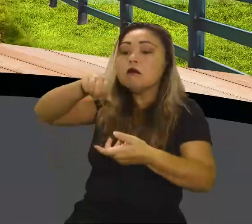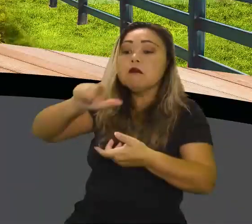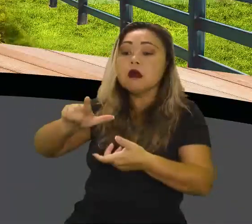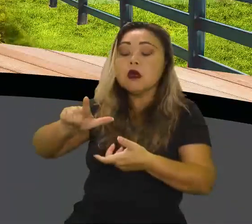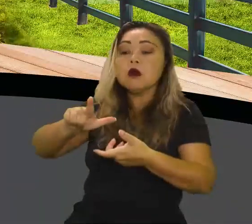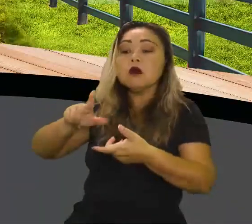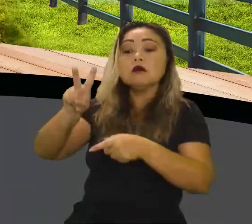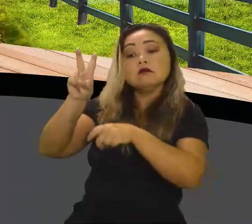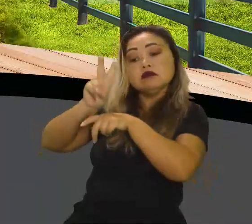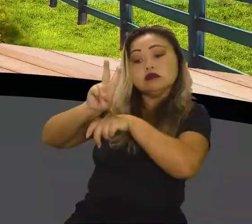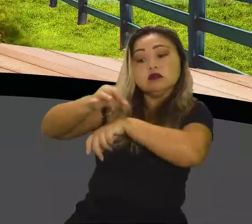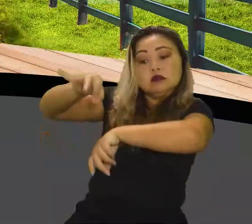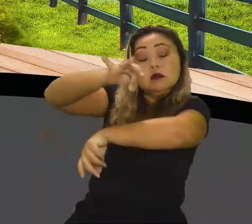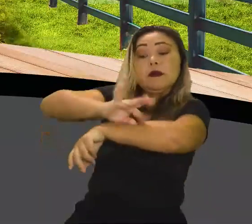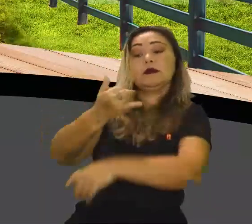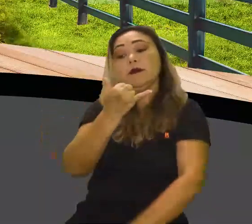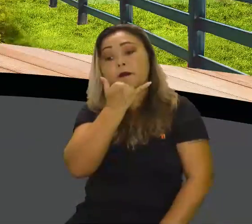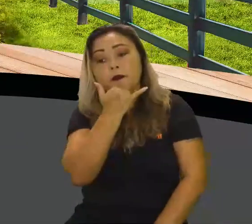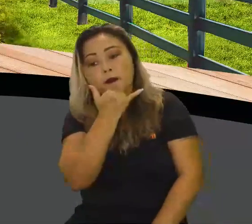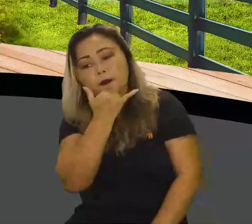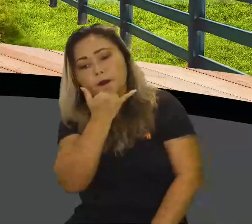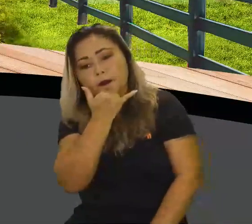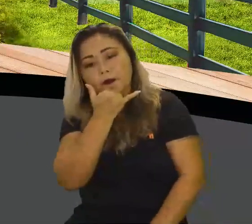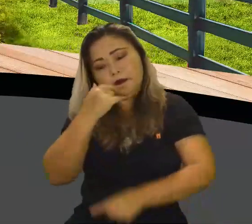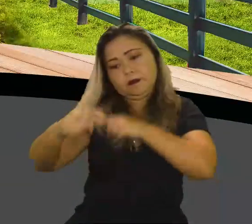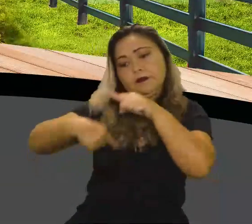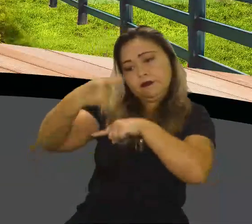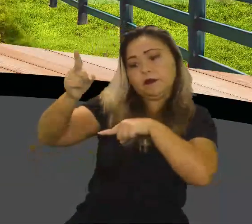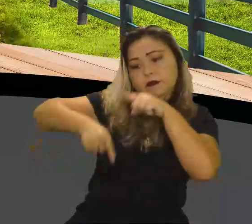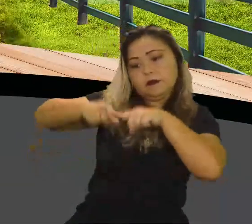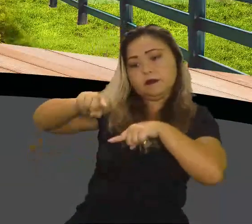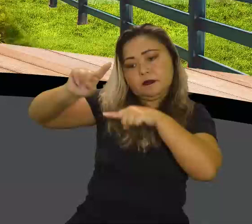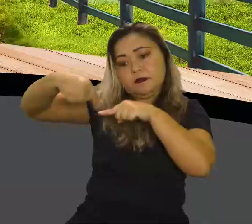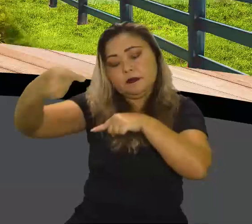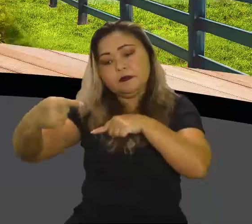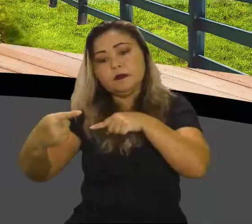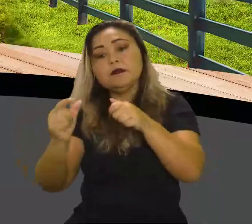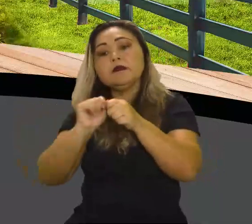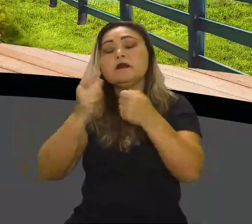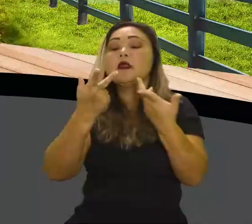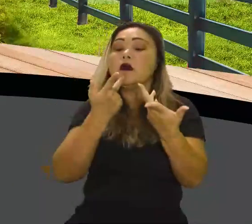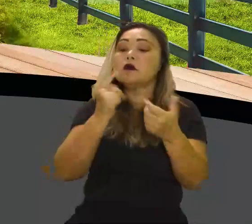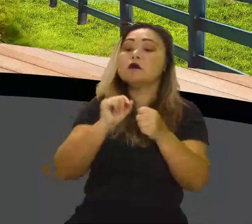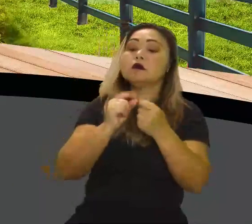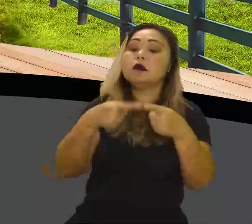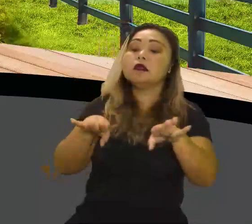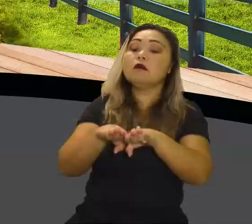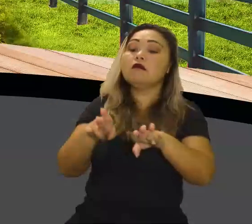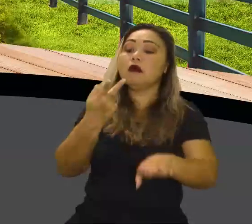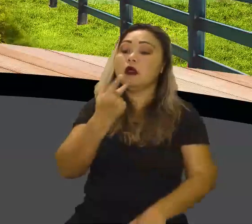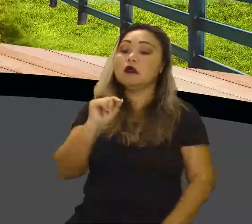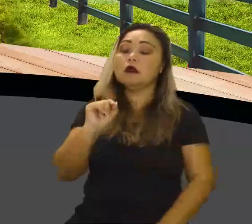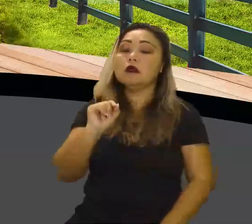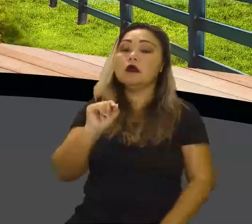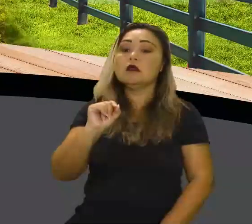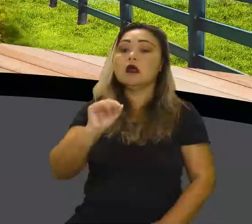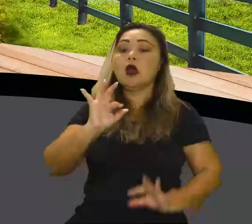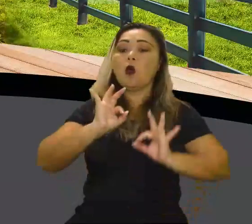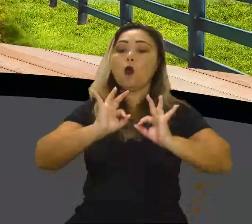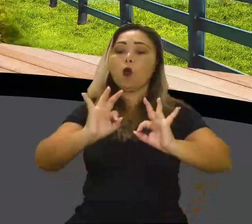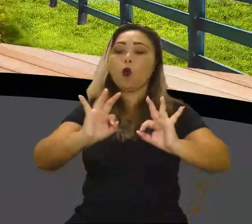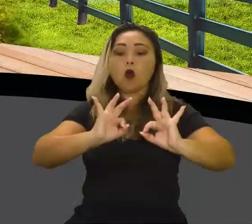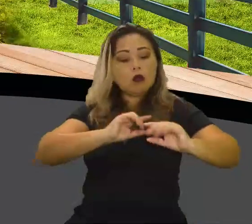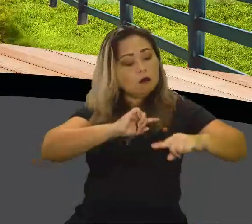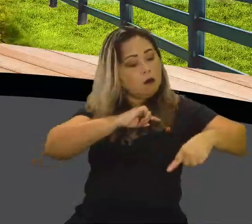de criação de abelha, perdão, que mel é o produto. Nós também estamos falando da qualidade